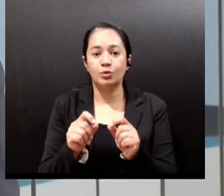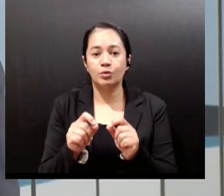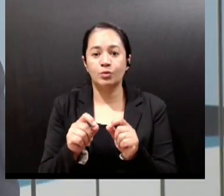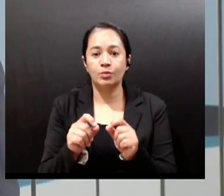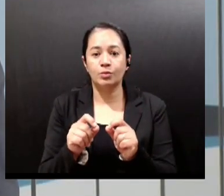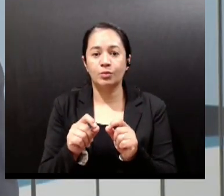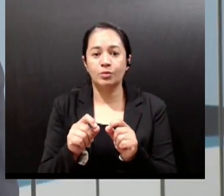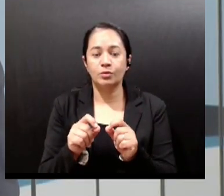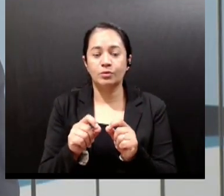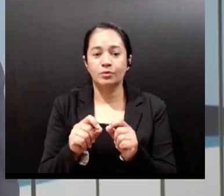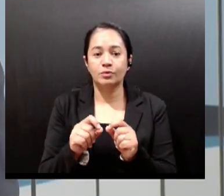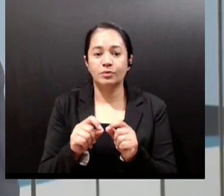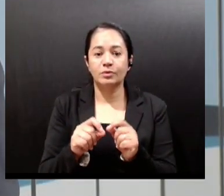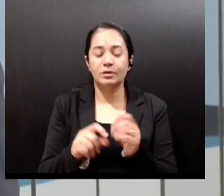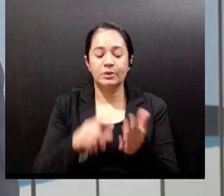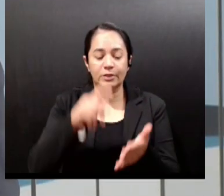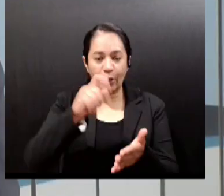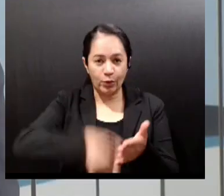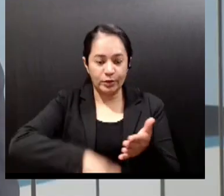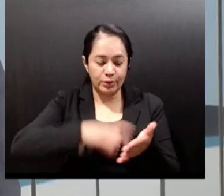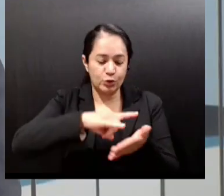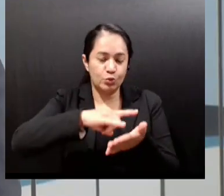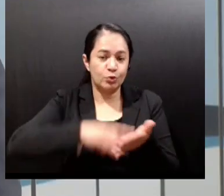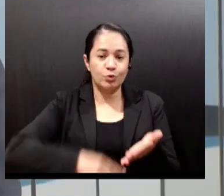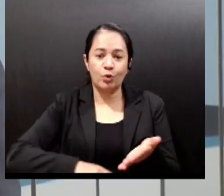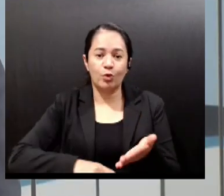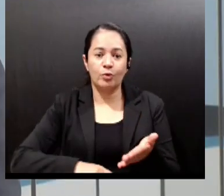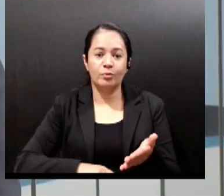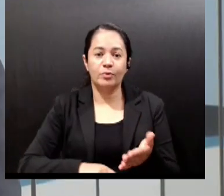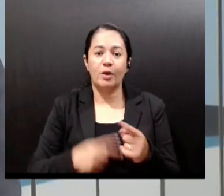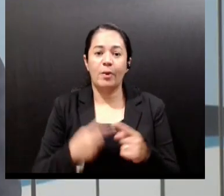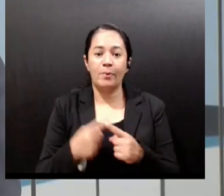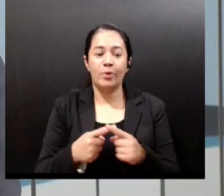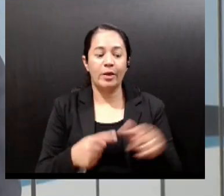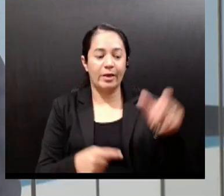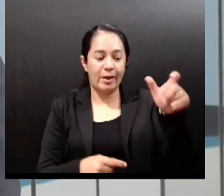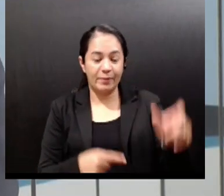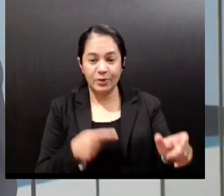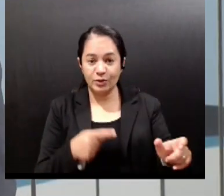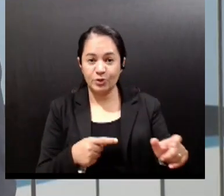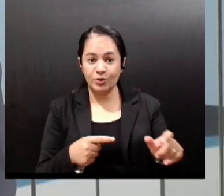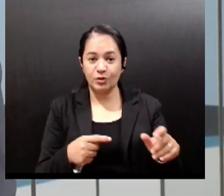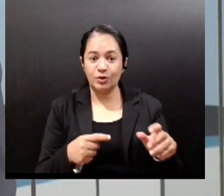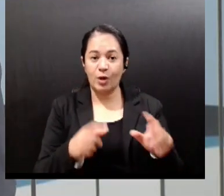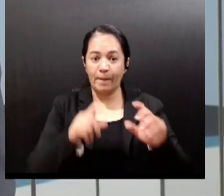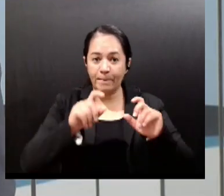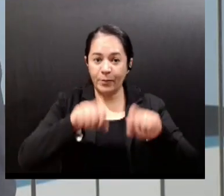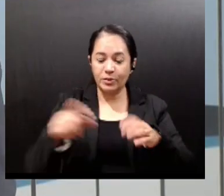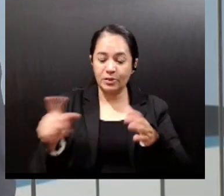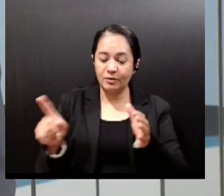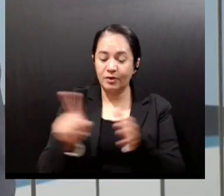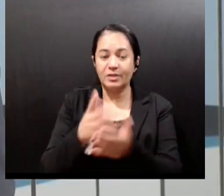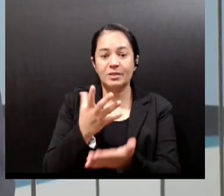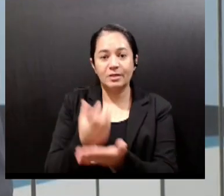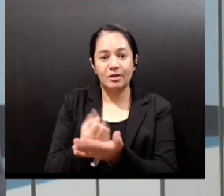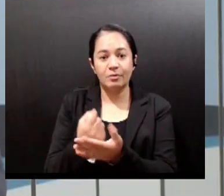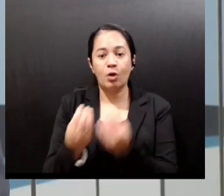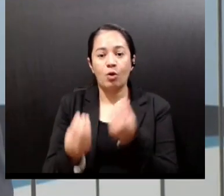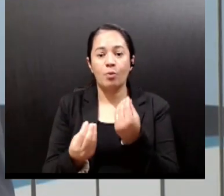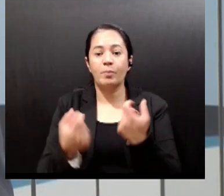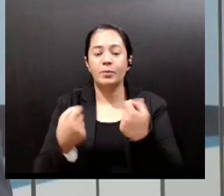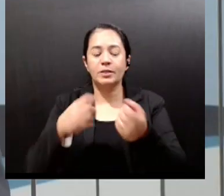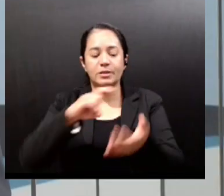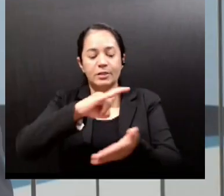da contratação. Quer dizer, para ele estar naquele aplicativo, ele precisa, de fato, ter esse seguro, que